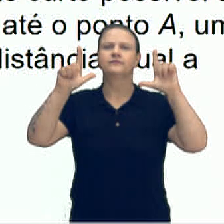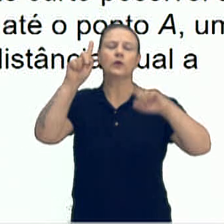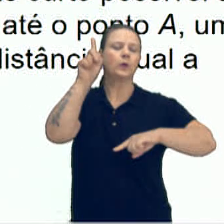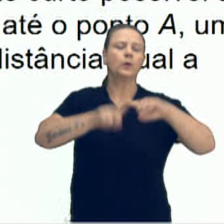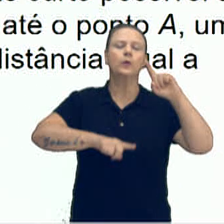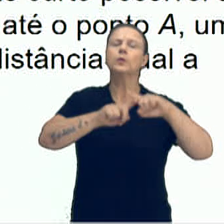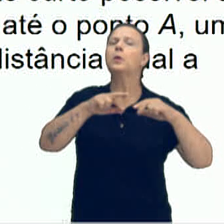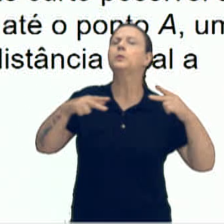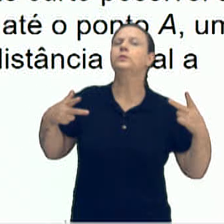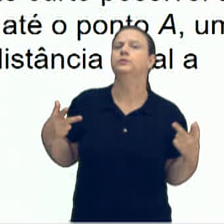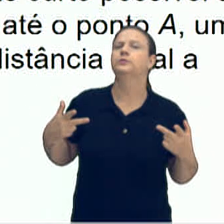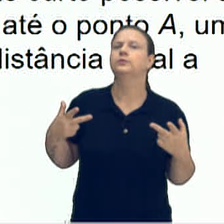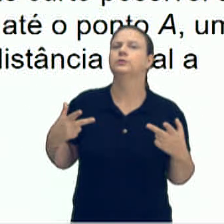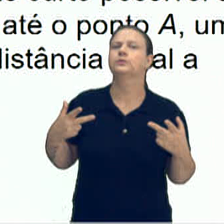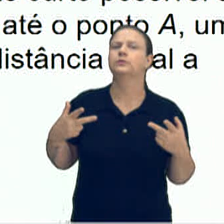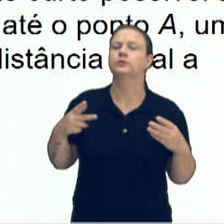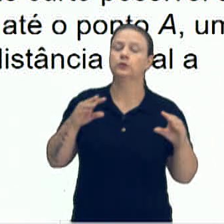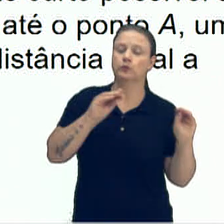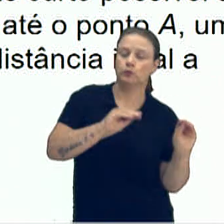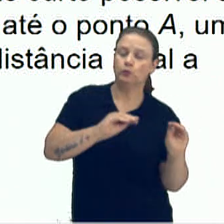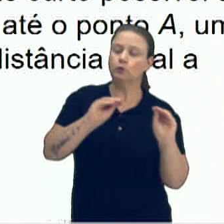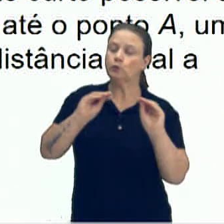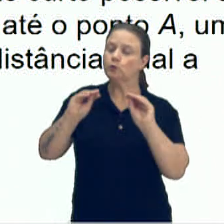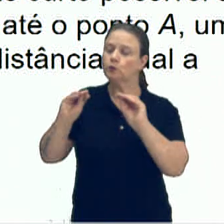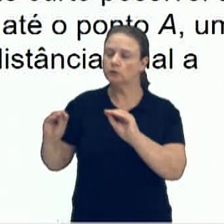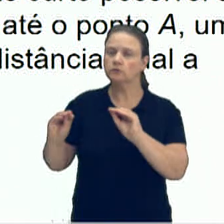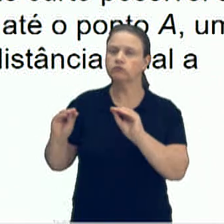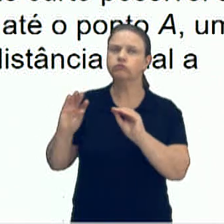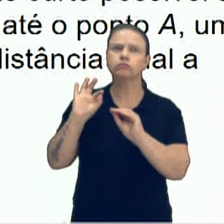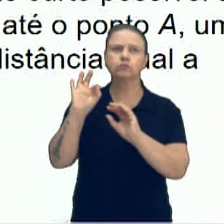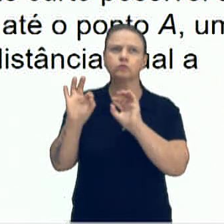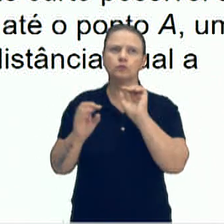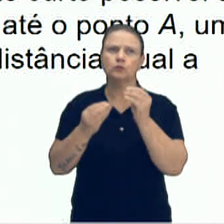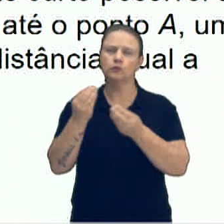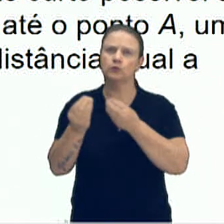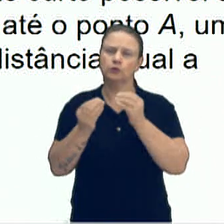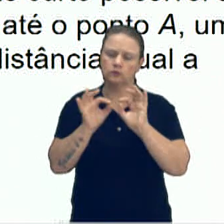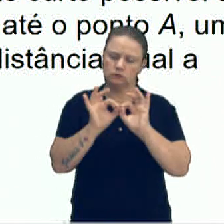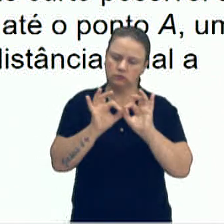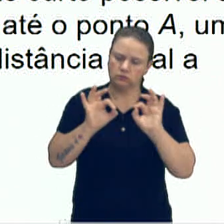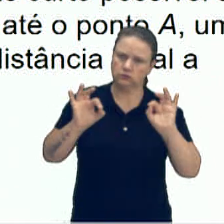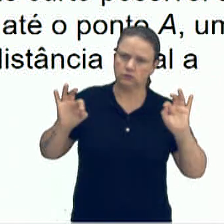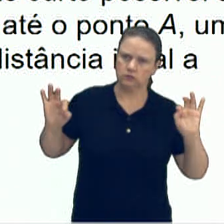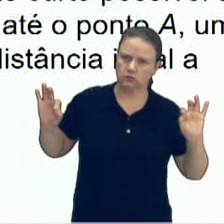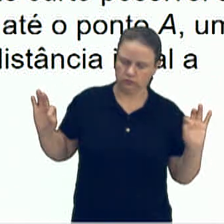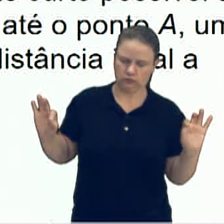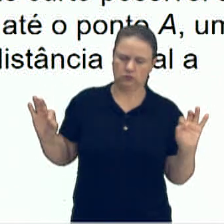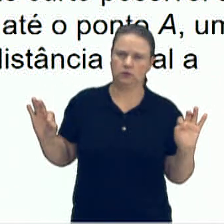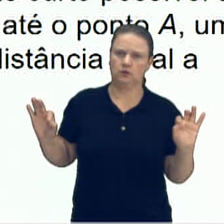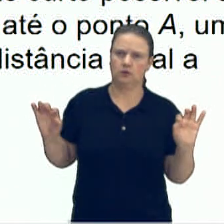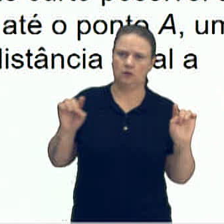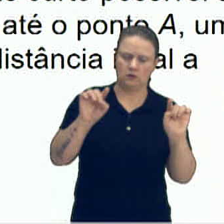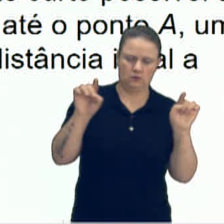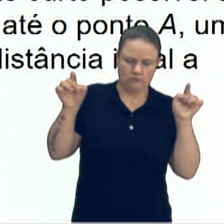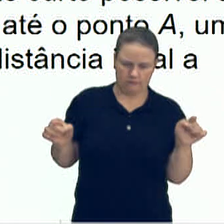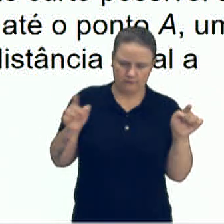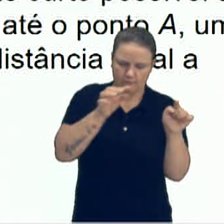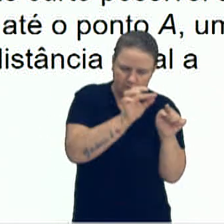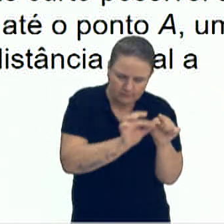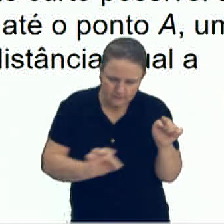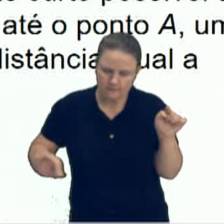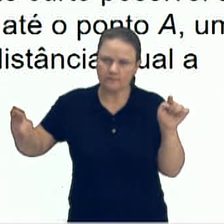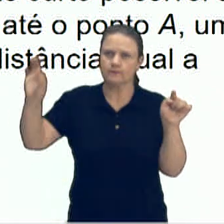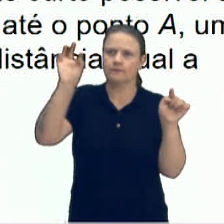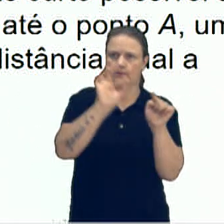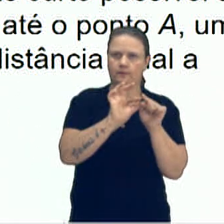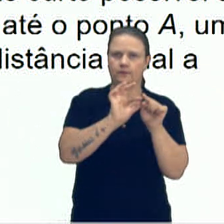objetos desloquem apenas pelas semirretas da circunferência, tá certo? Não podendo passar